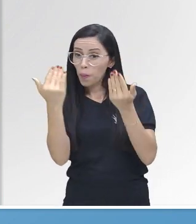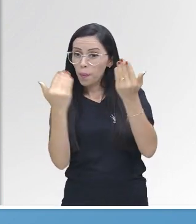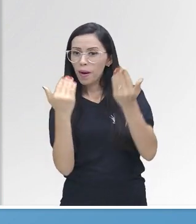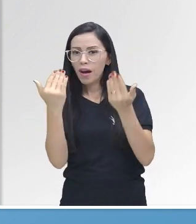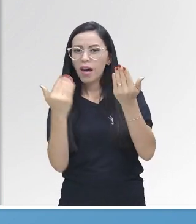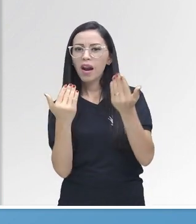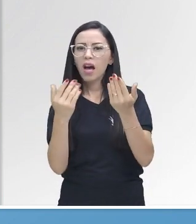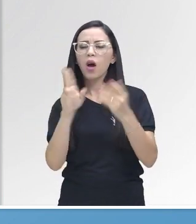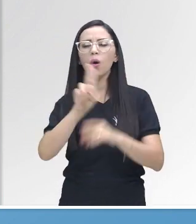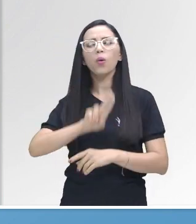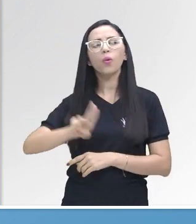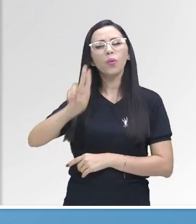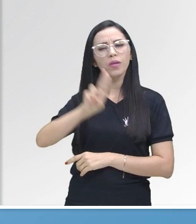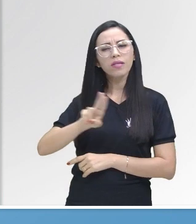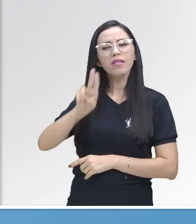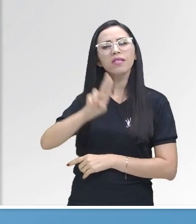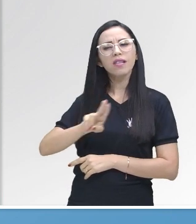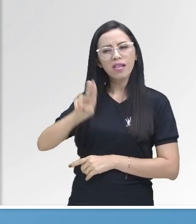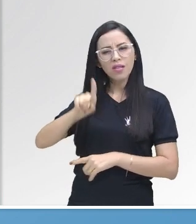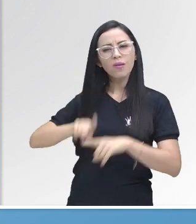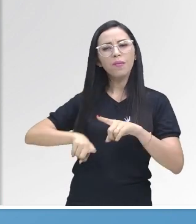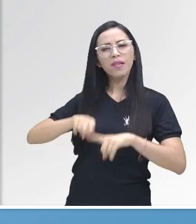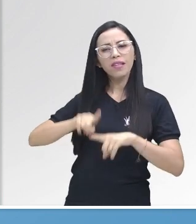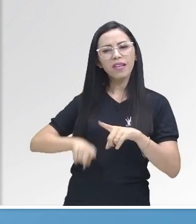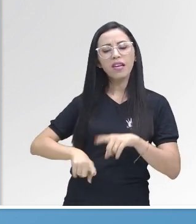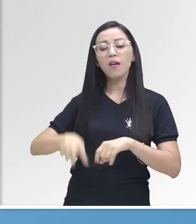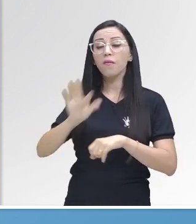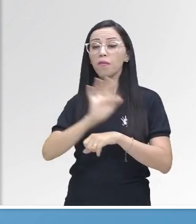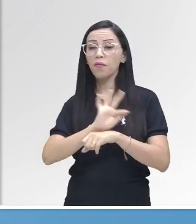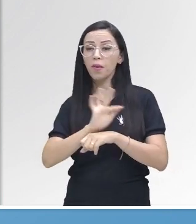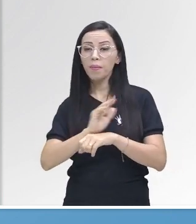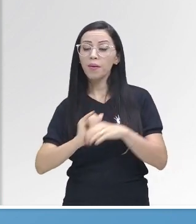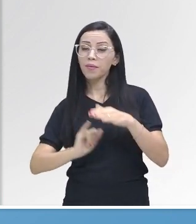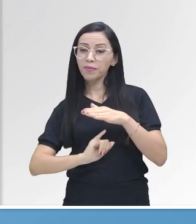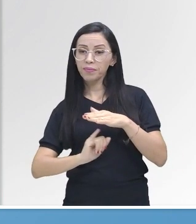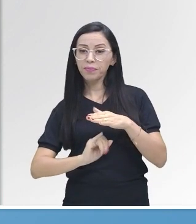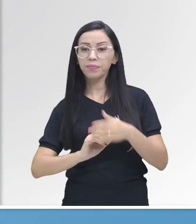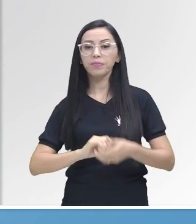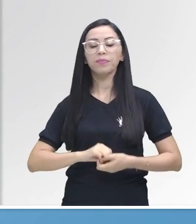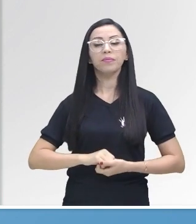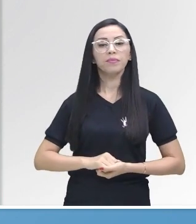de medida não padronizadas e padronizadas.